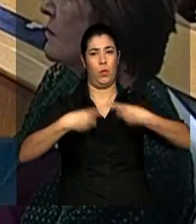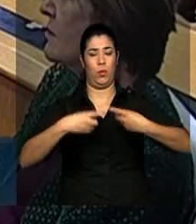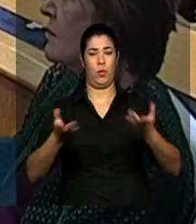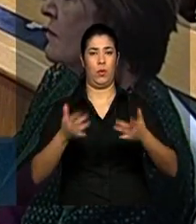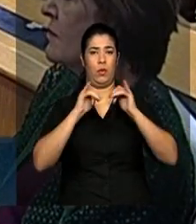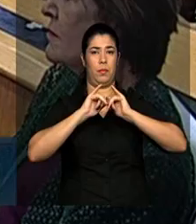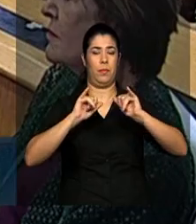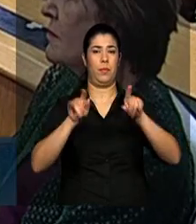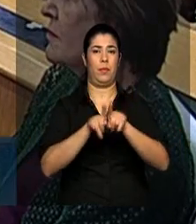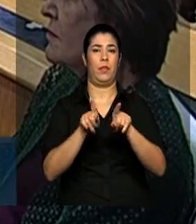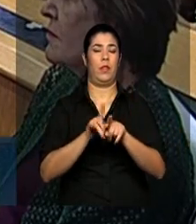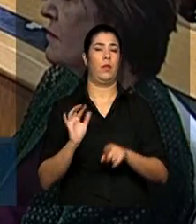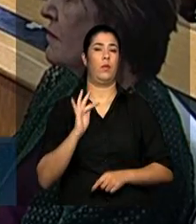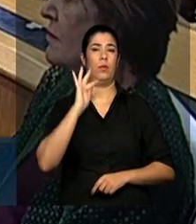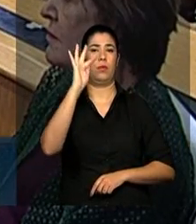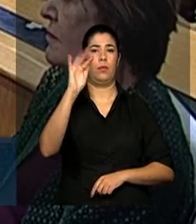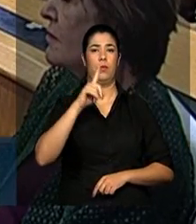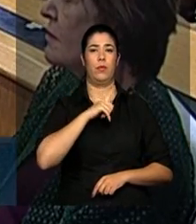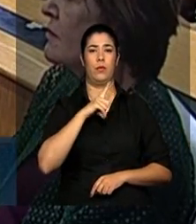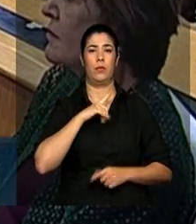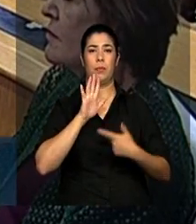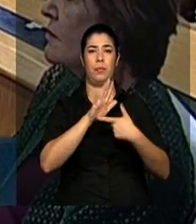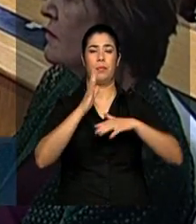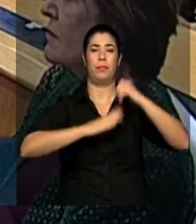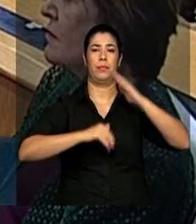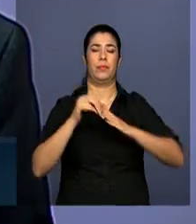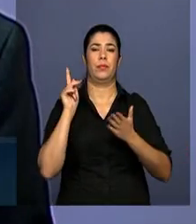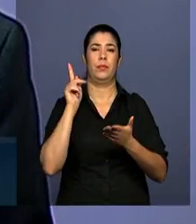anunciadas, elas terão expressão